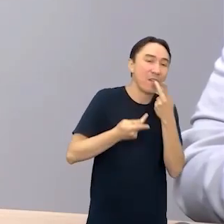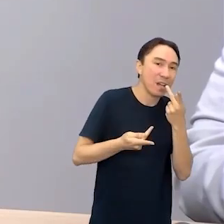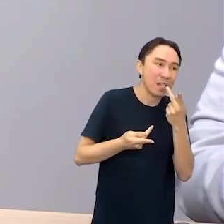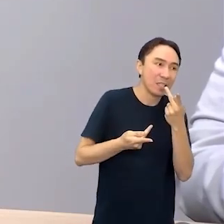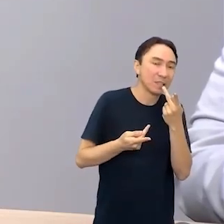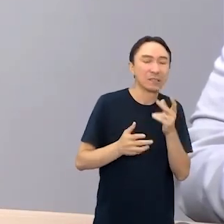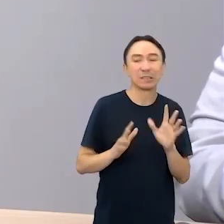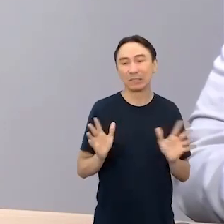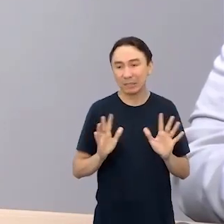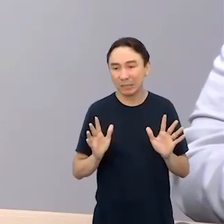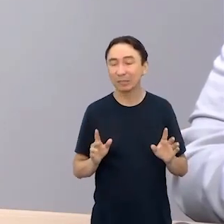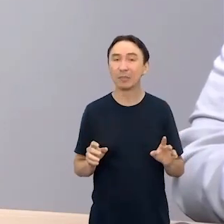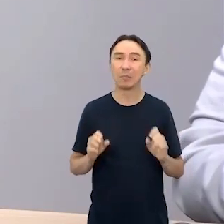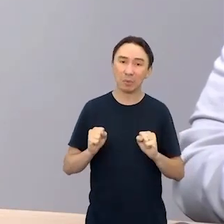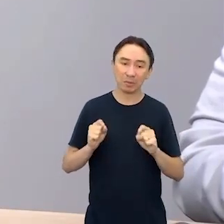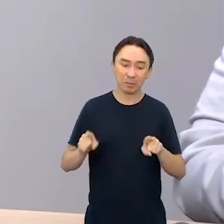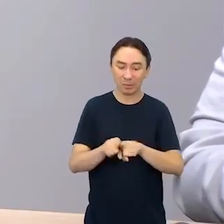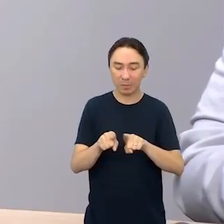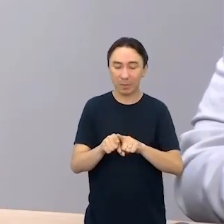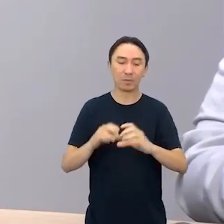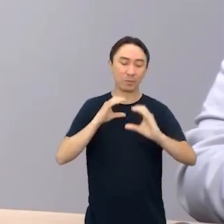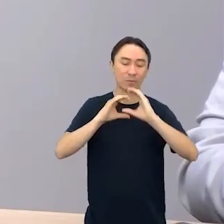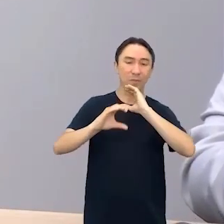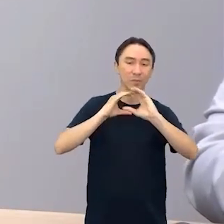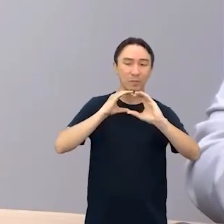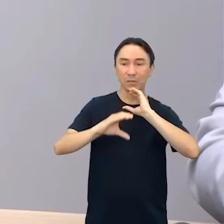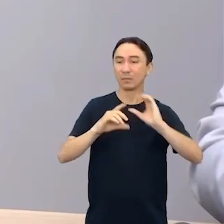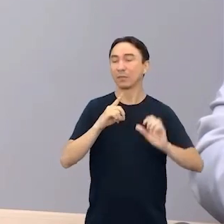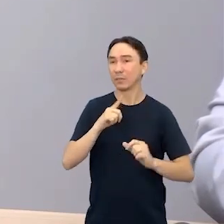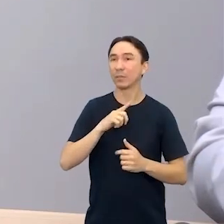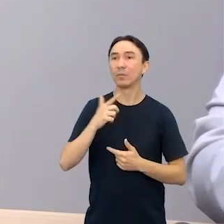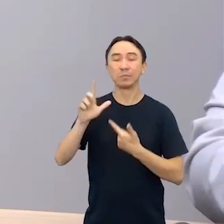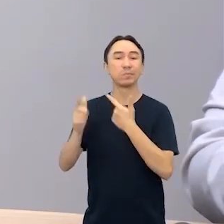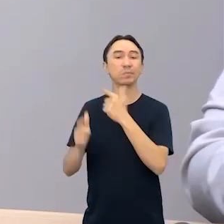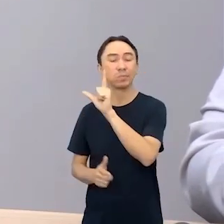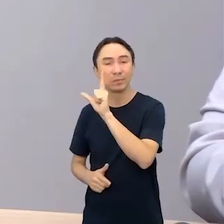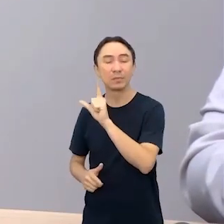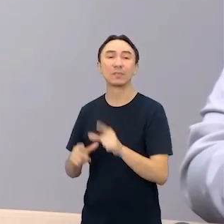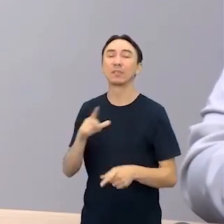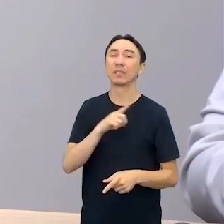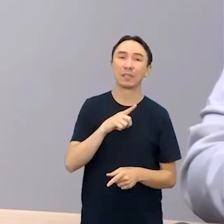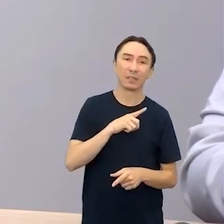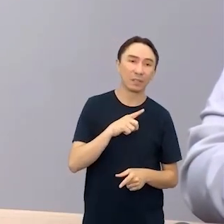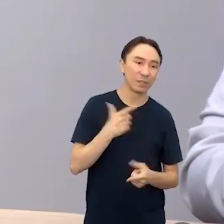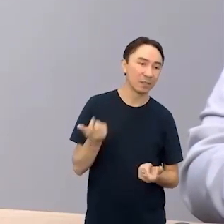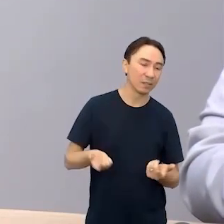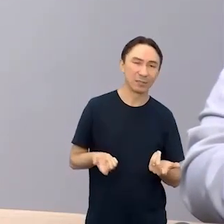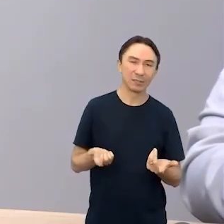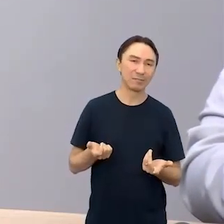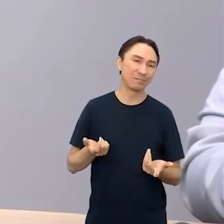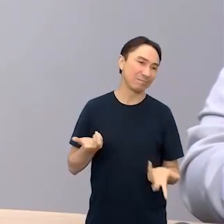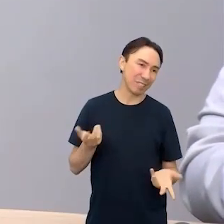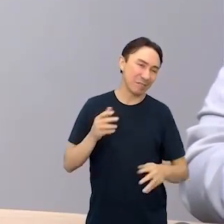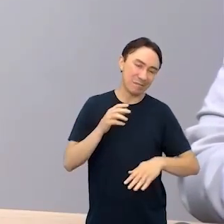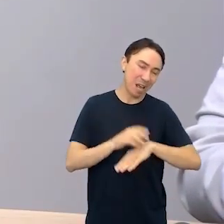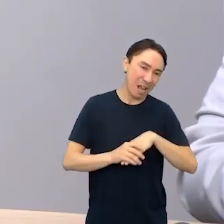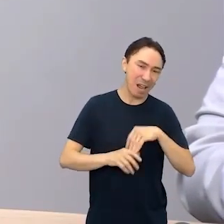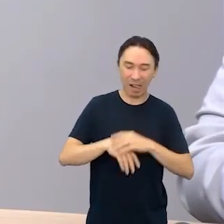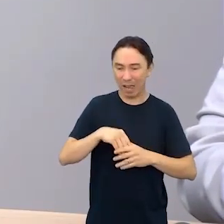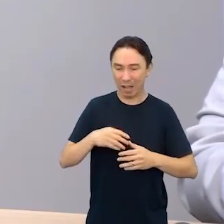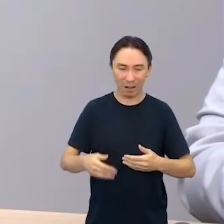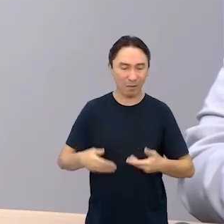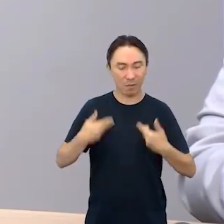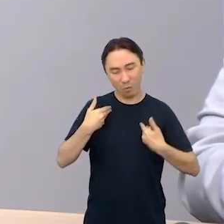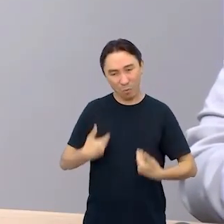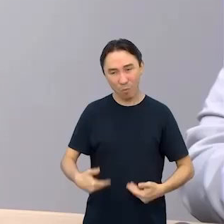de diversas outras formas. Então, comunicação gestual, comunicação corpórea e daí por diante. E com certeza vocês,